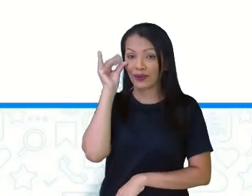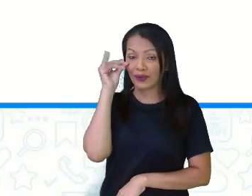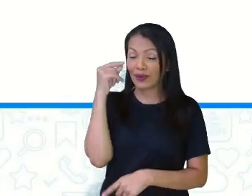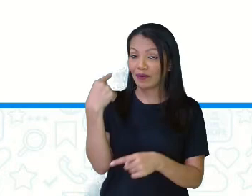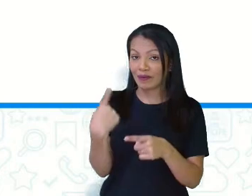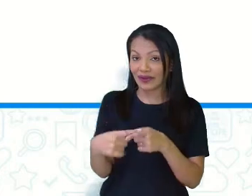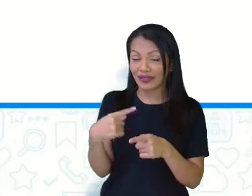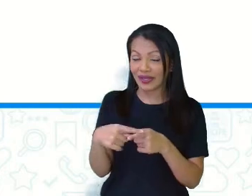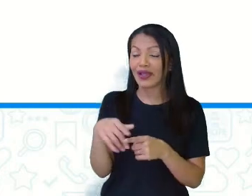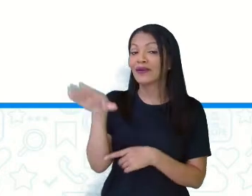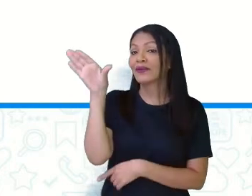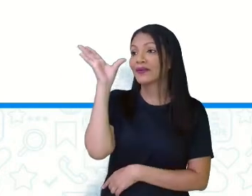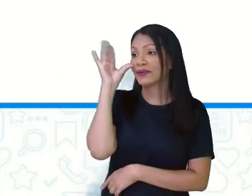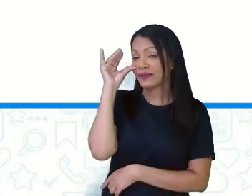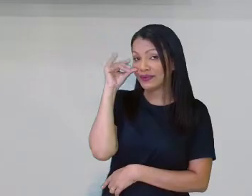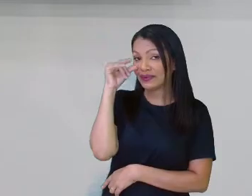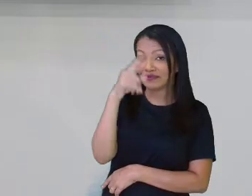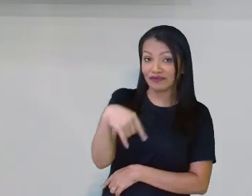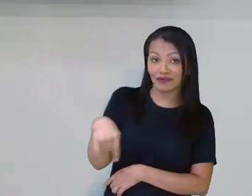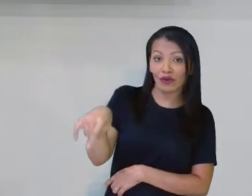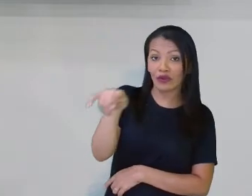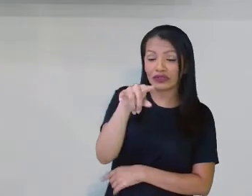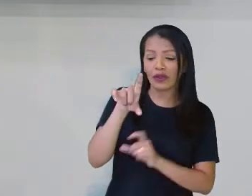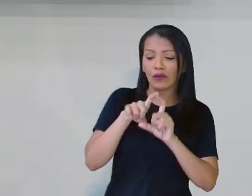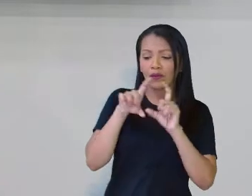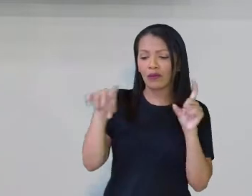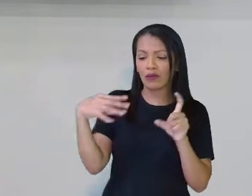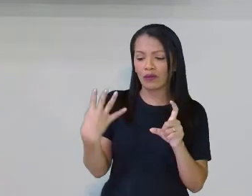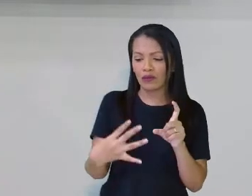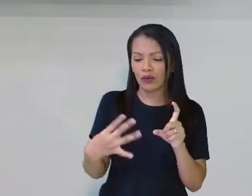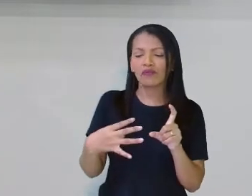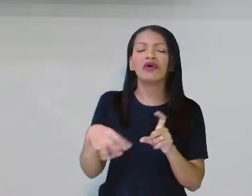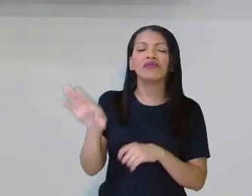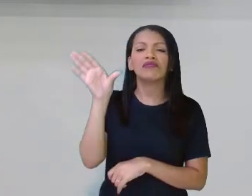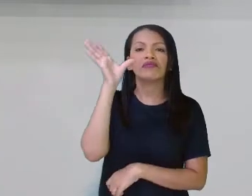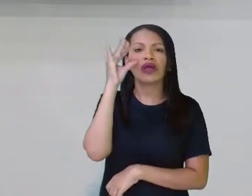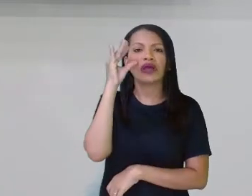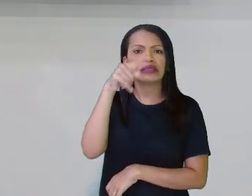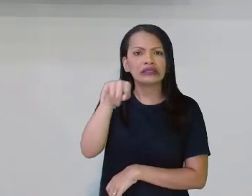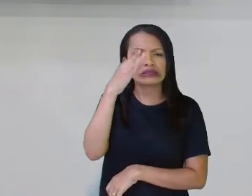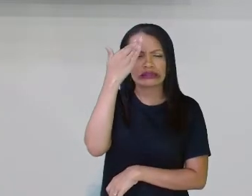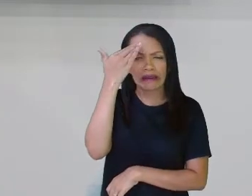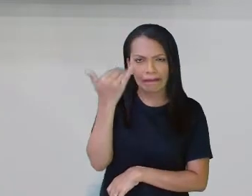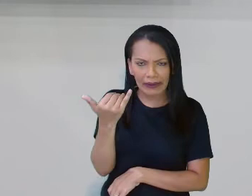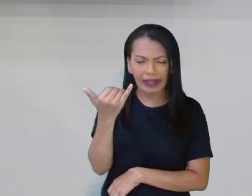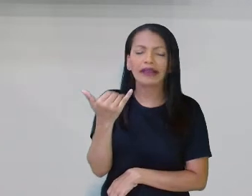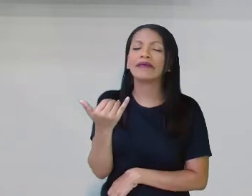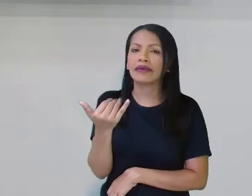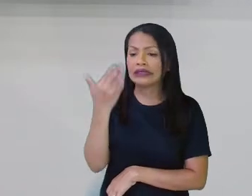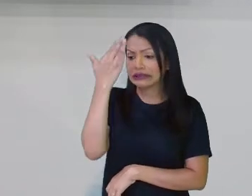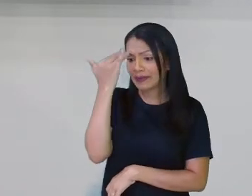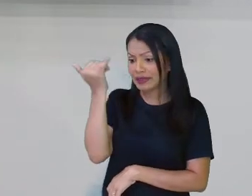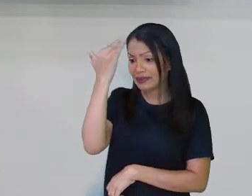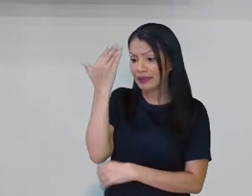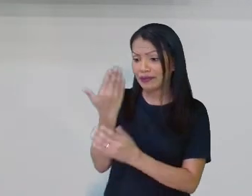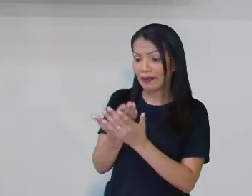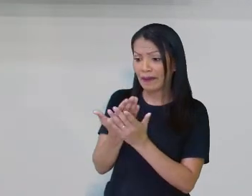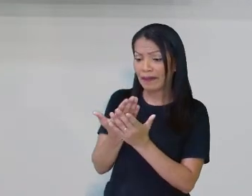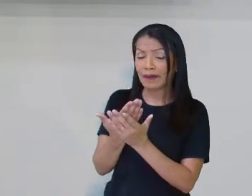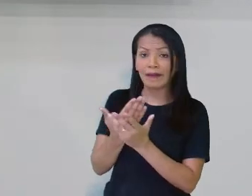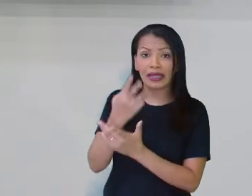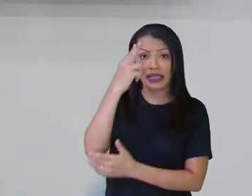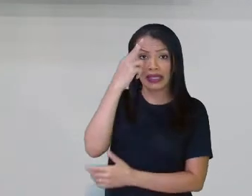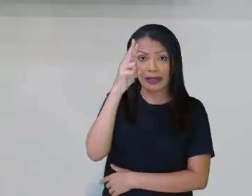Porque aí, com a curiosidade, você vai ficar interessado de saber mais. Lembra que nas enciclopédias